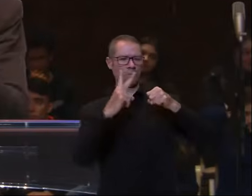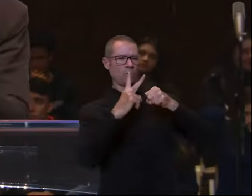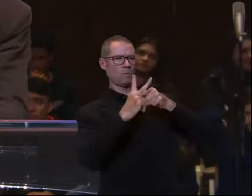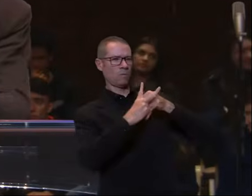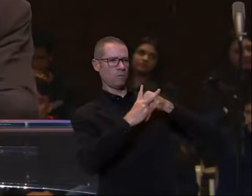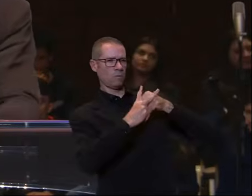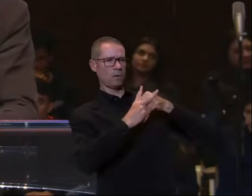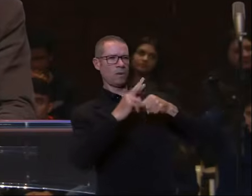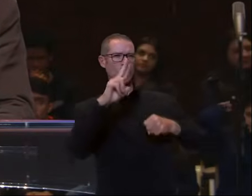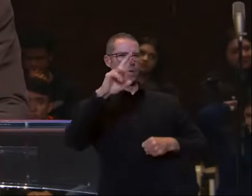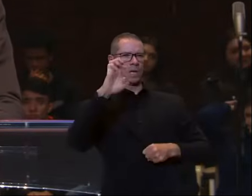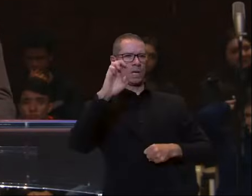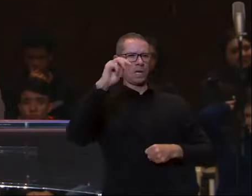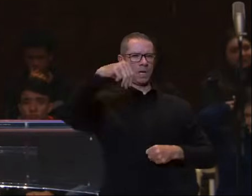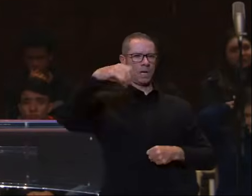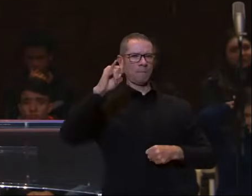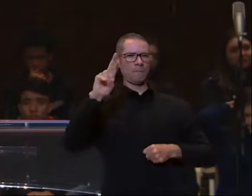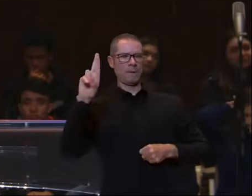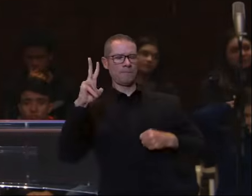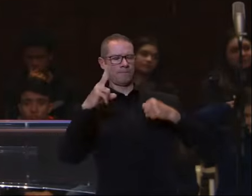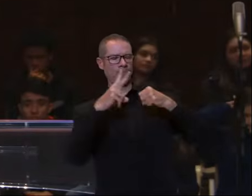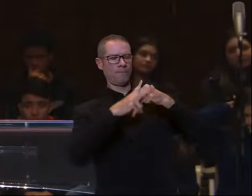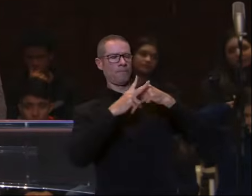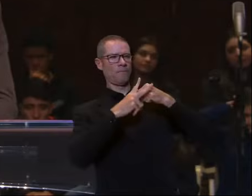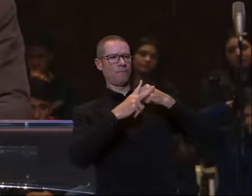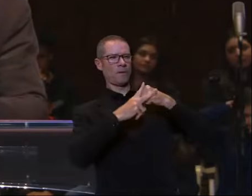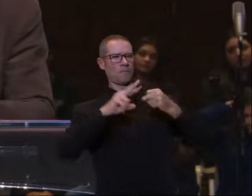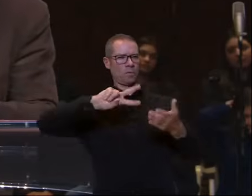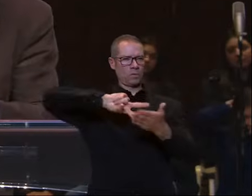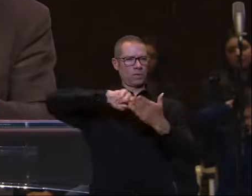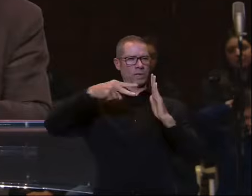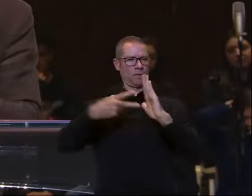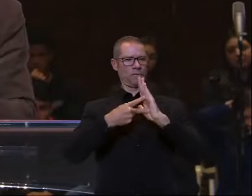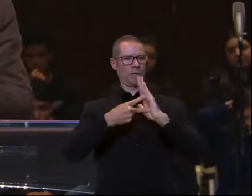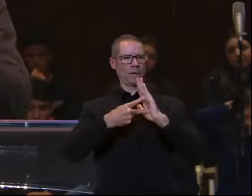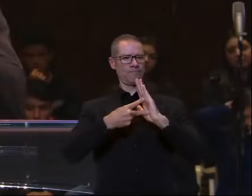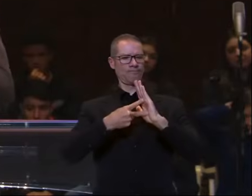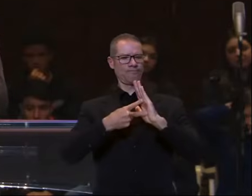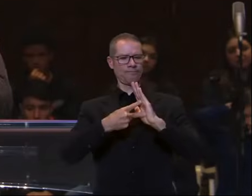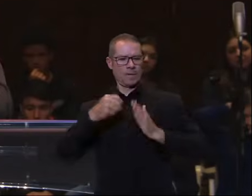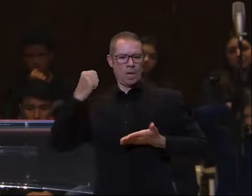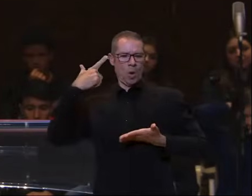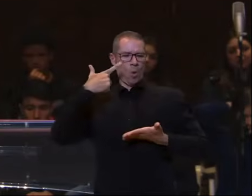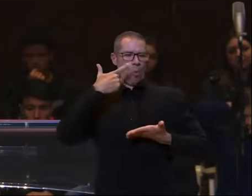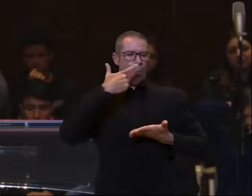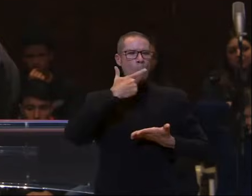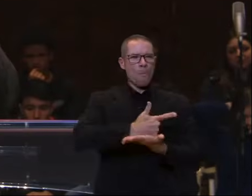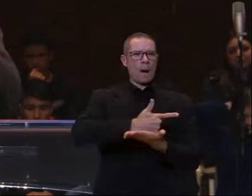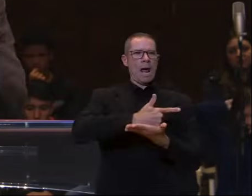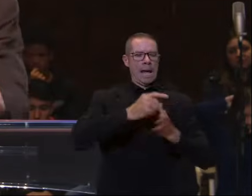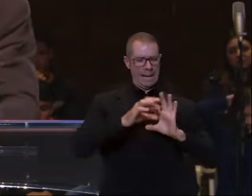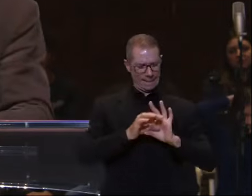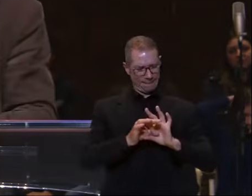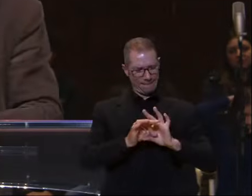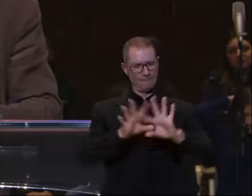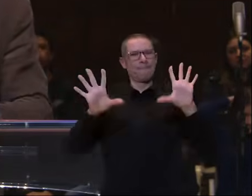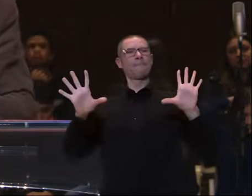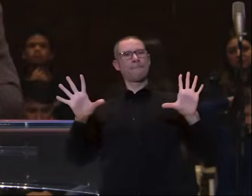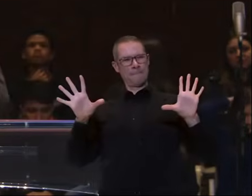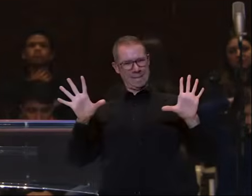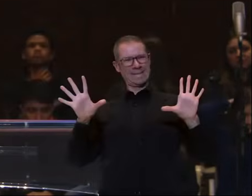primeiro é remir. O verbo remir aqui significa comprar e